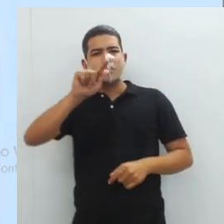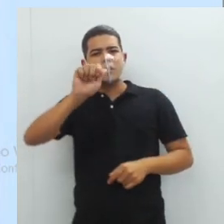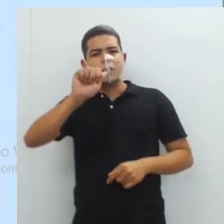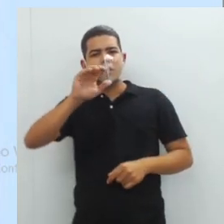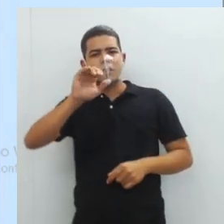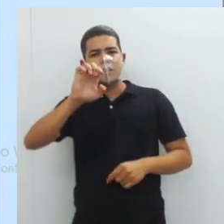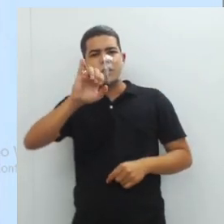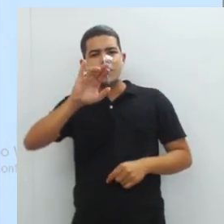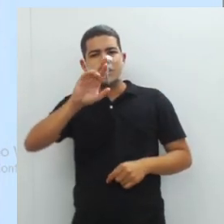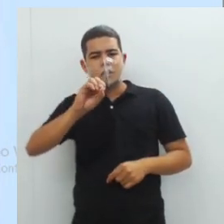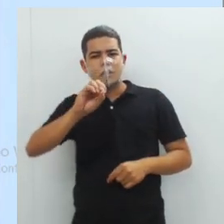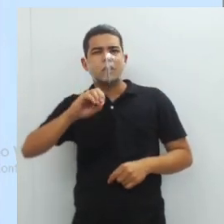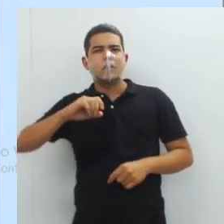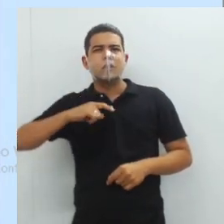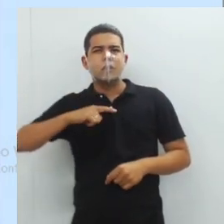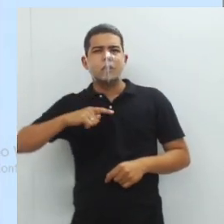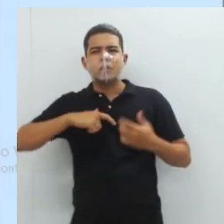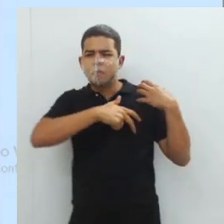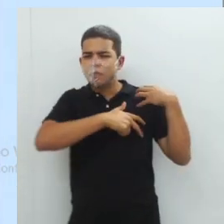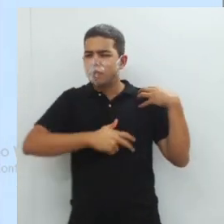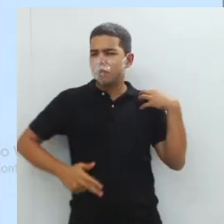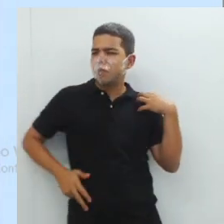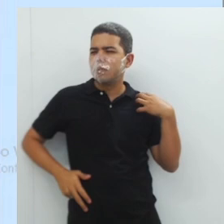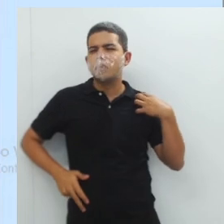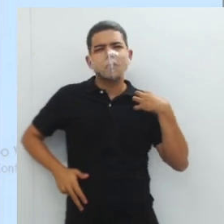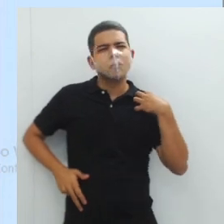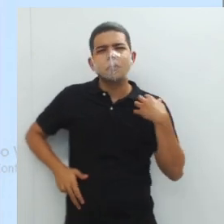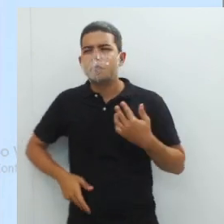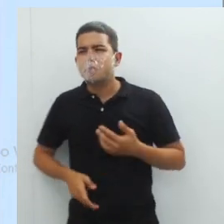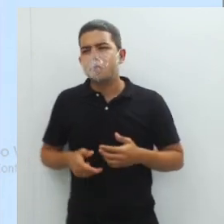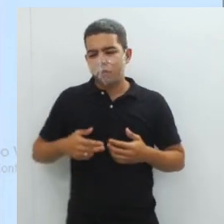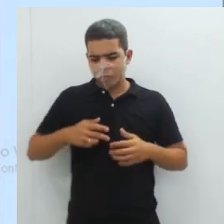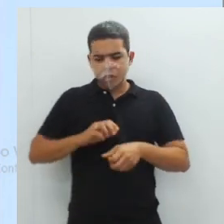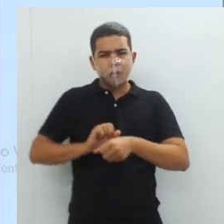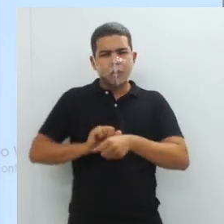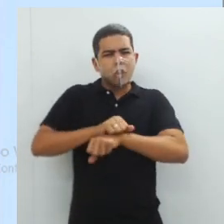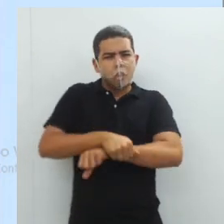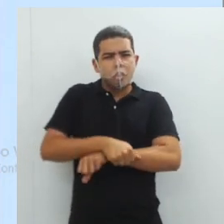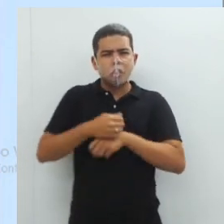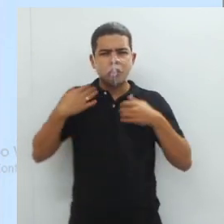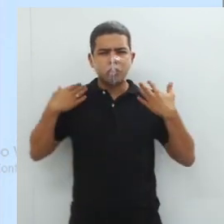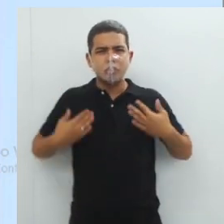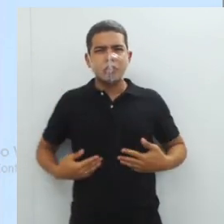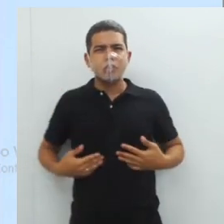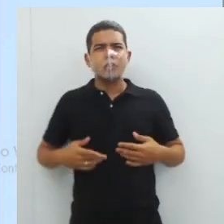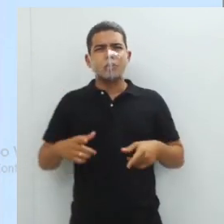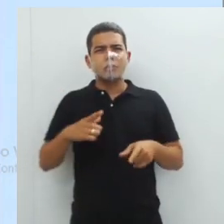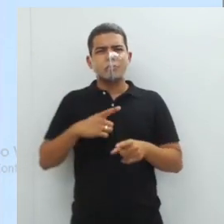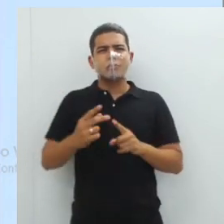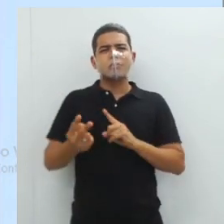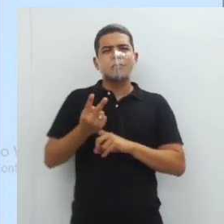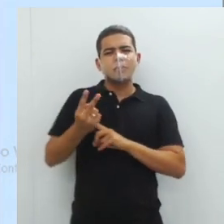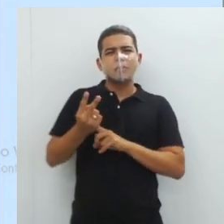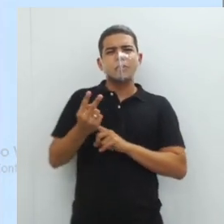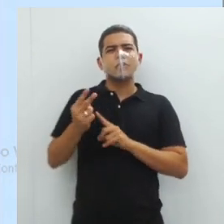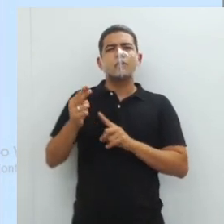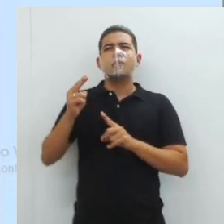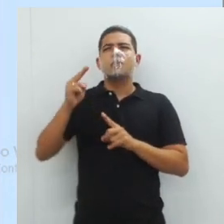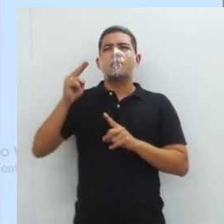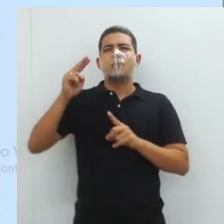chapéus de couro para se protegerem da vegetação cheia de espinhos da caatinga. E a gente volta lá para um pouco do